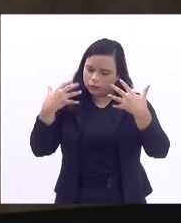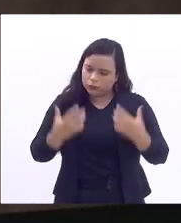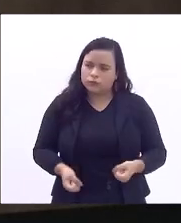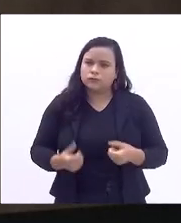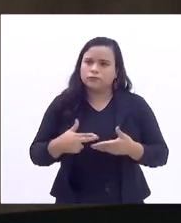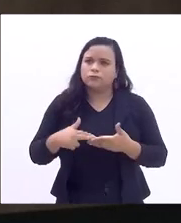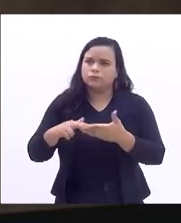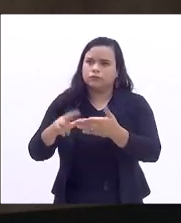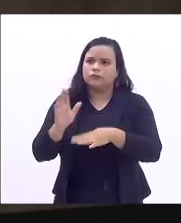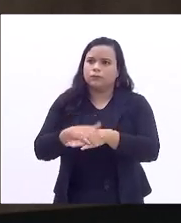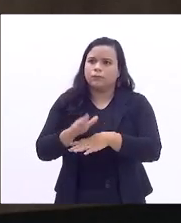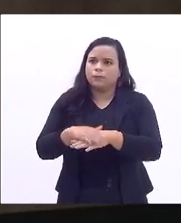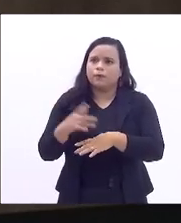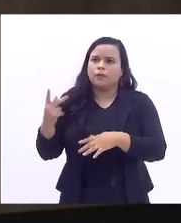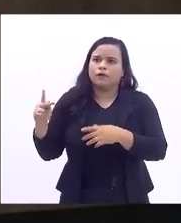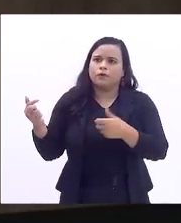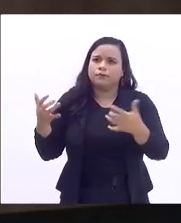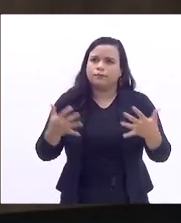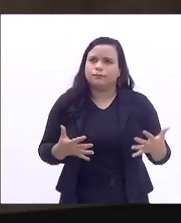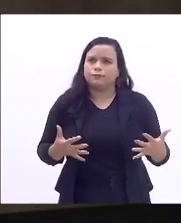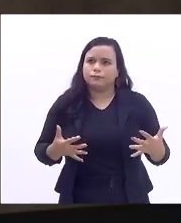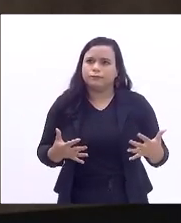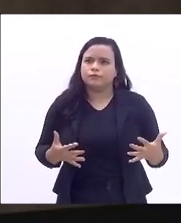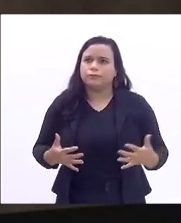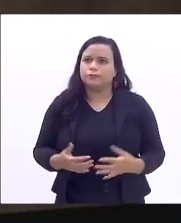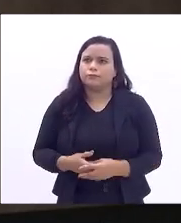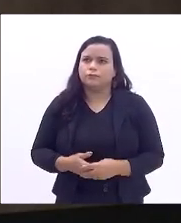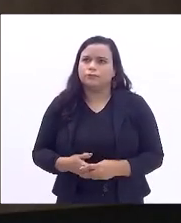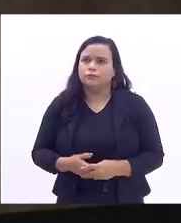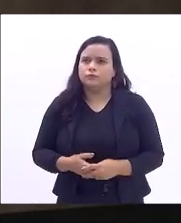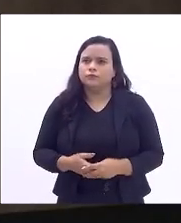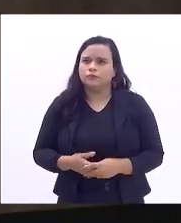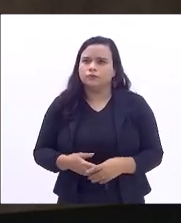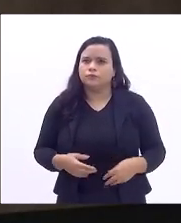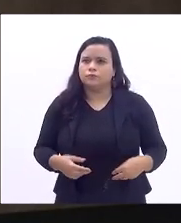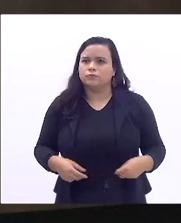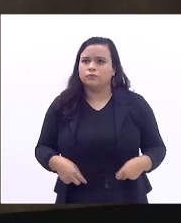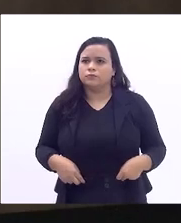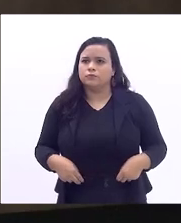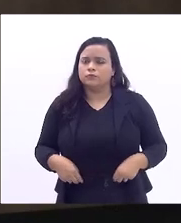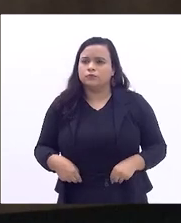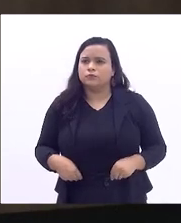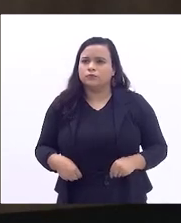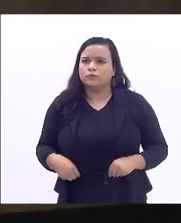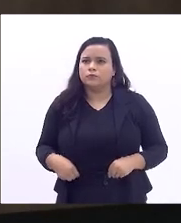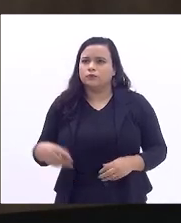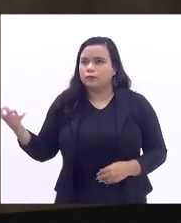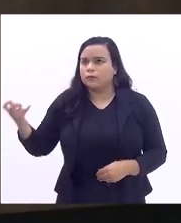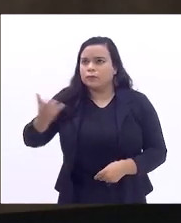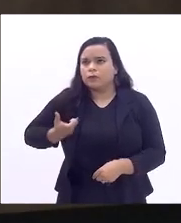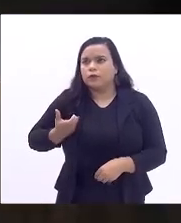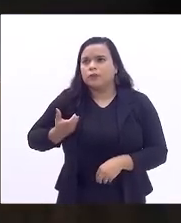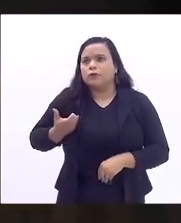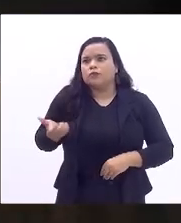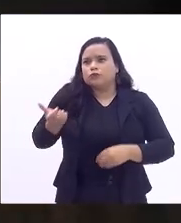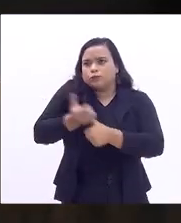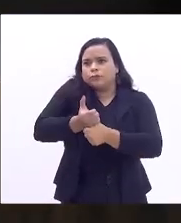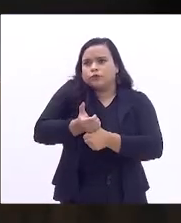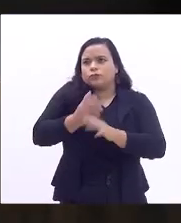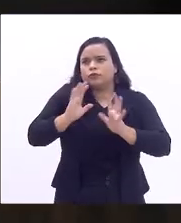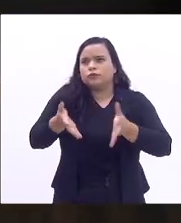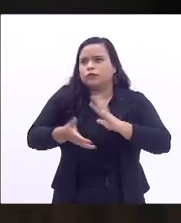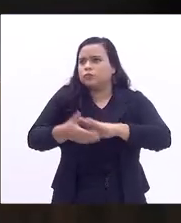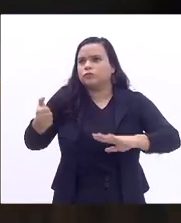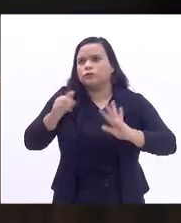encaminhamento é feito para Deputado Spawn bastava substituir tô sendo informado que nos substantivos já